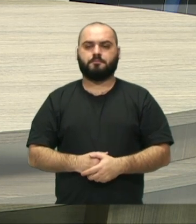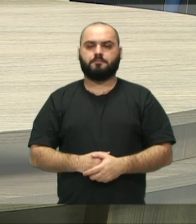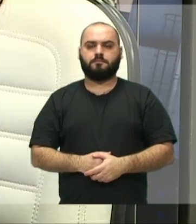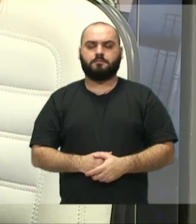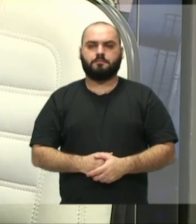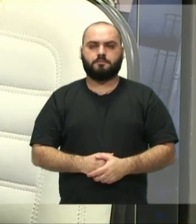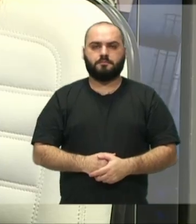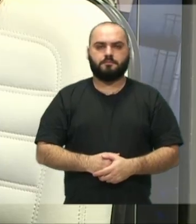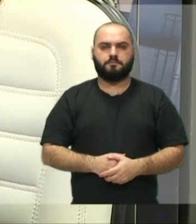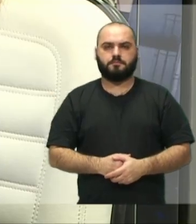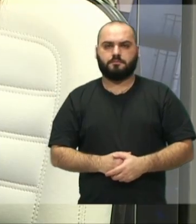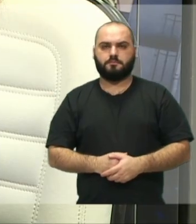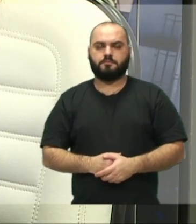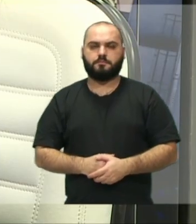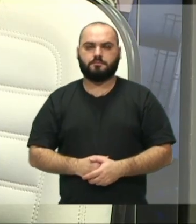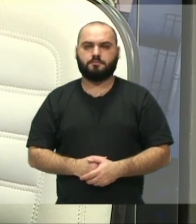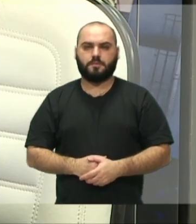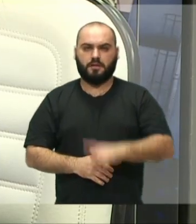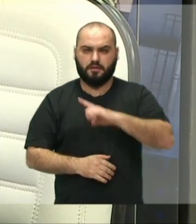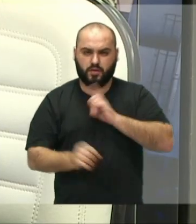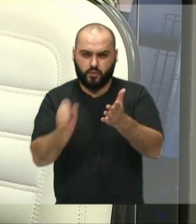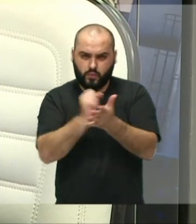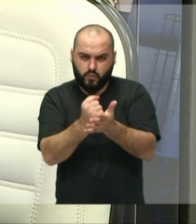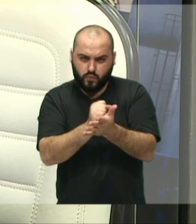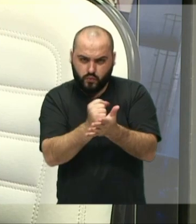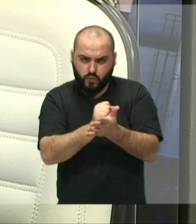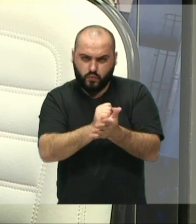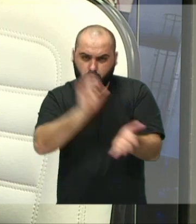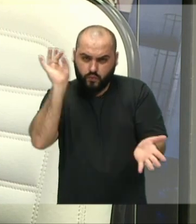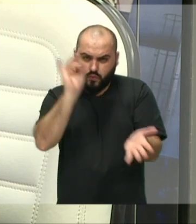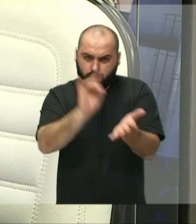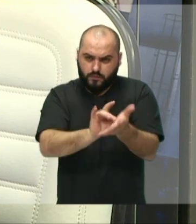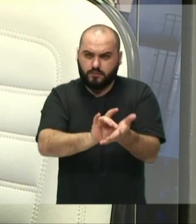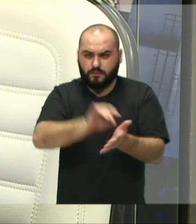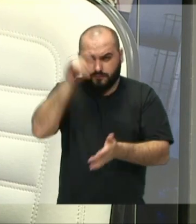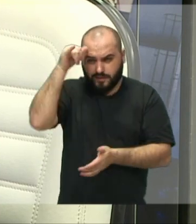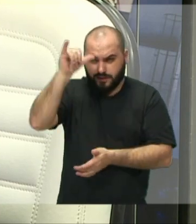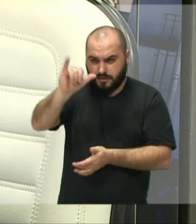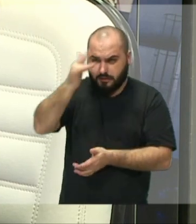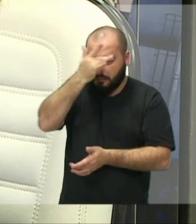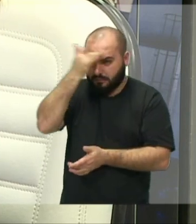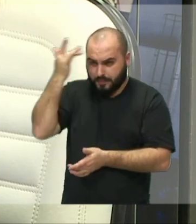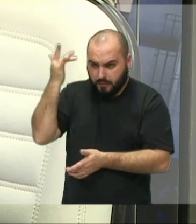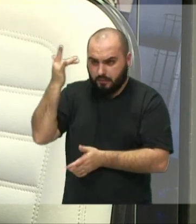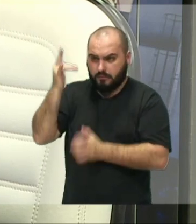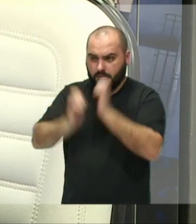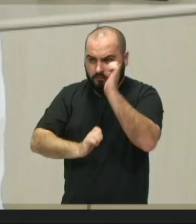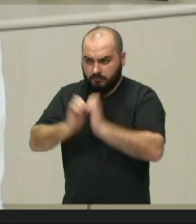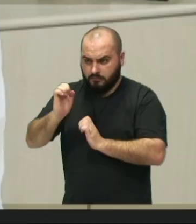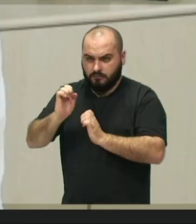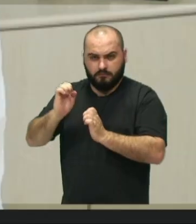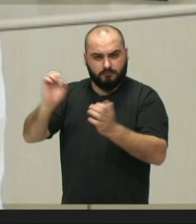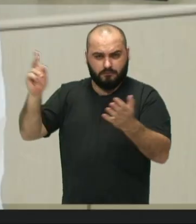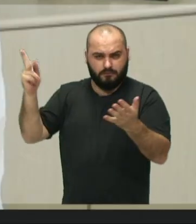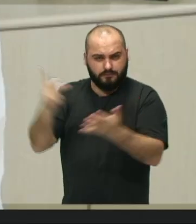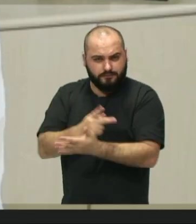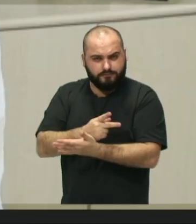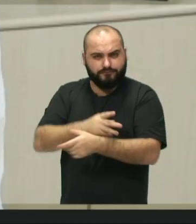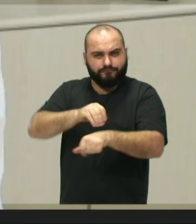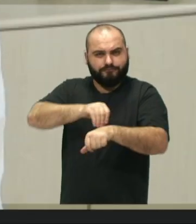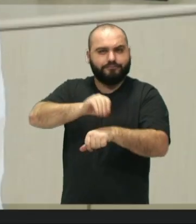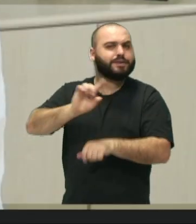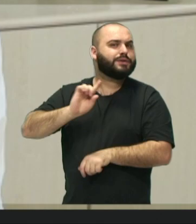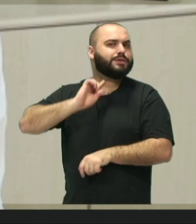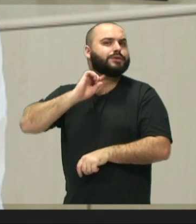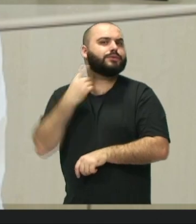para esse controle exatamente de evitar que essas pessoas, essas empresas, erradamente coloquem esse